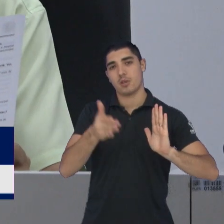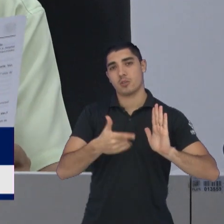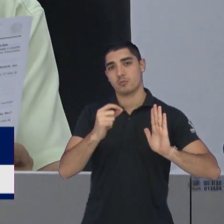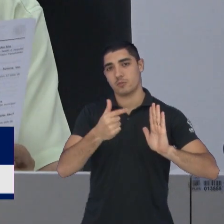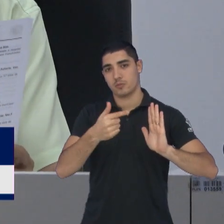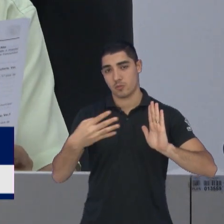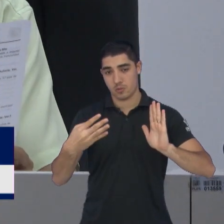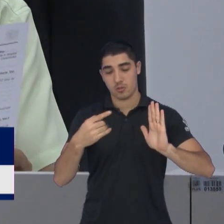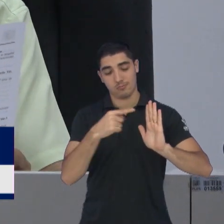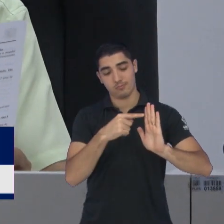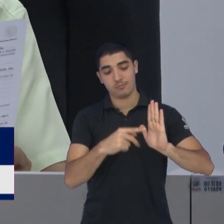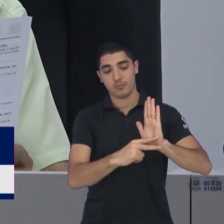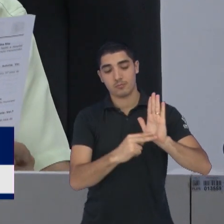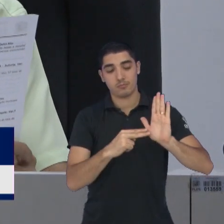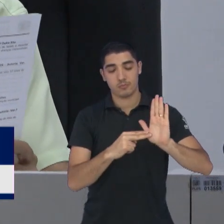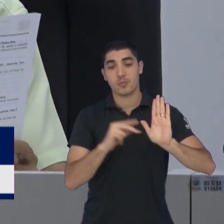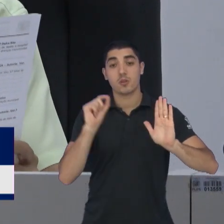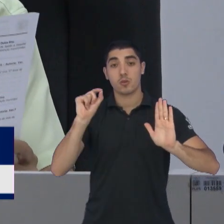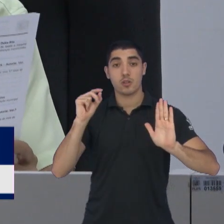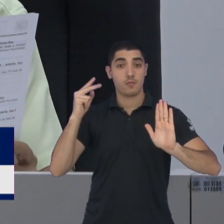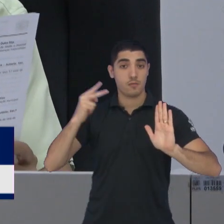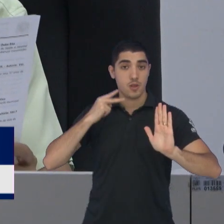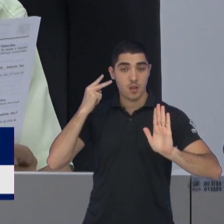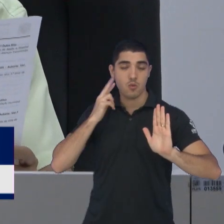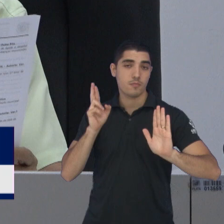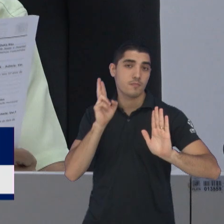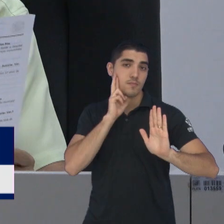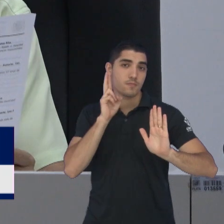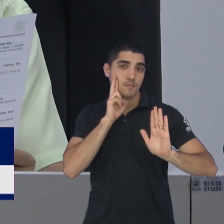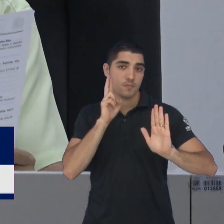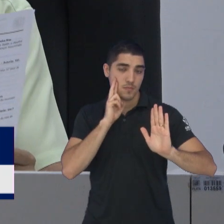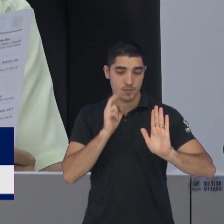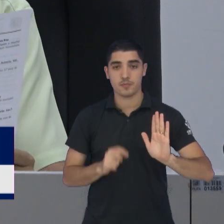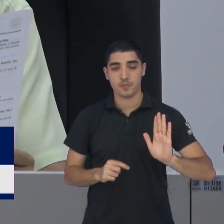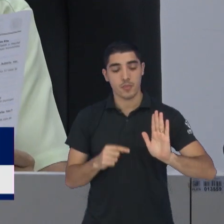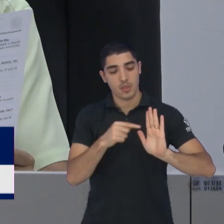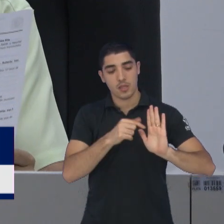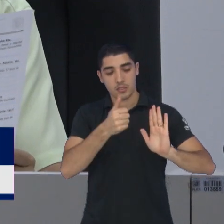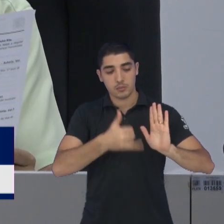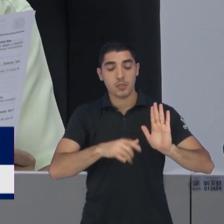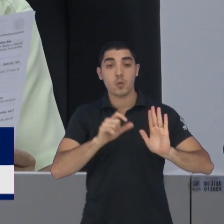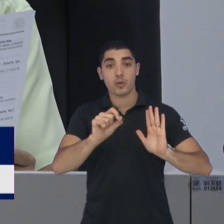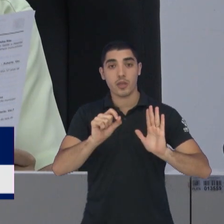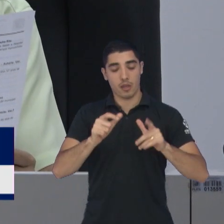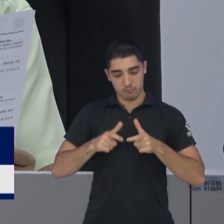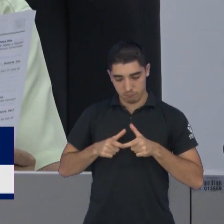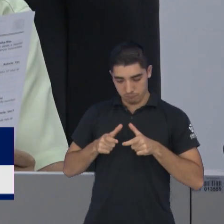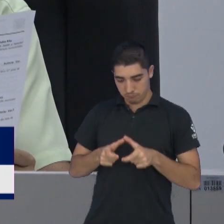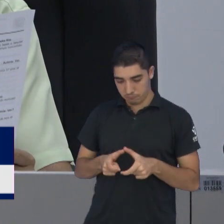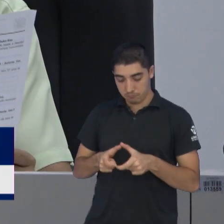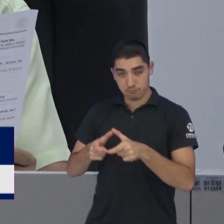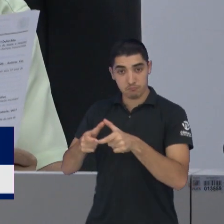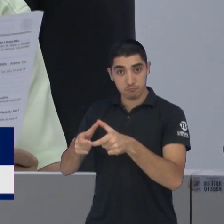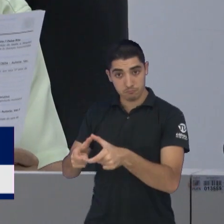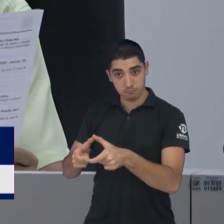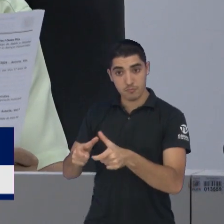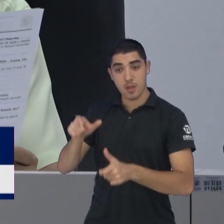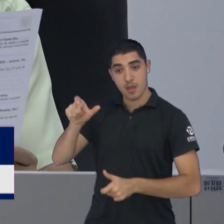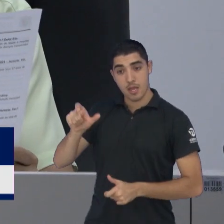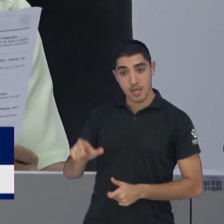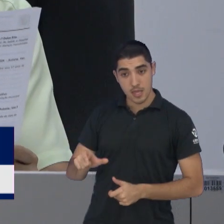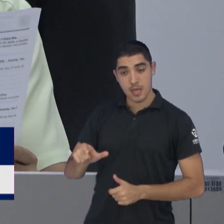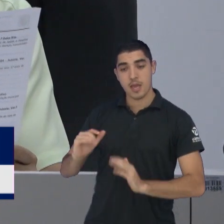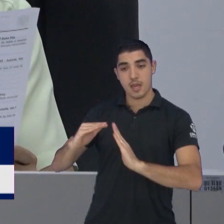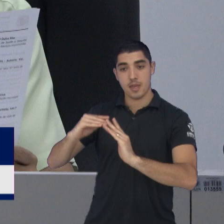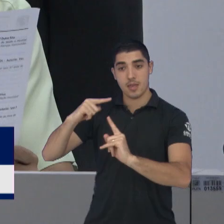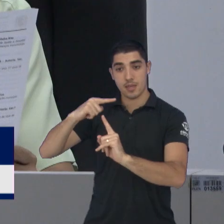16/2024, autoria vereador Renato Santiago, concede a medalha mérito legislativo à